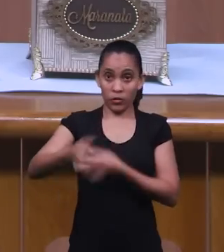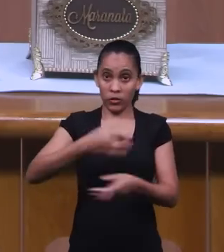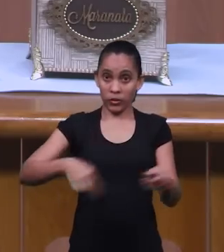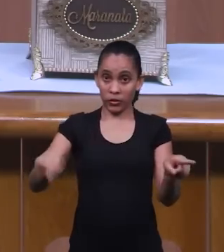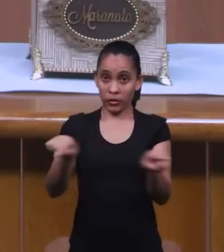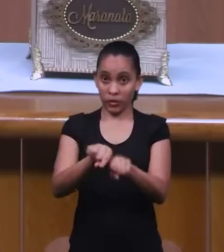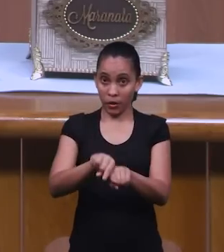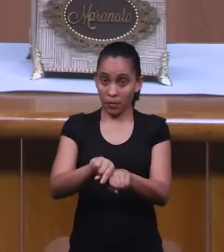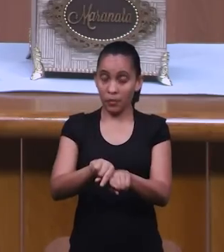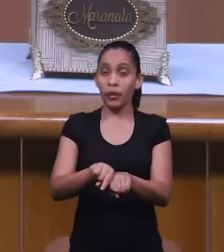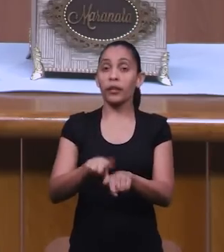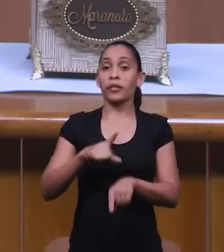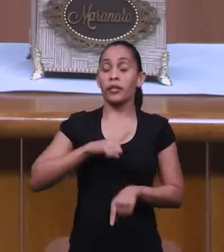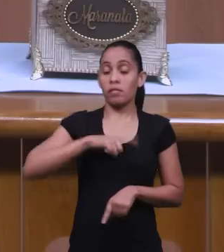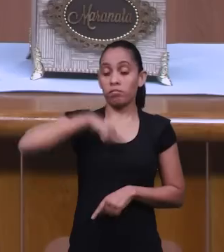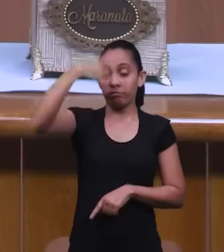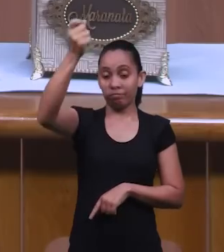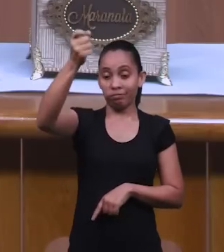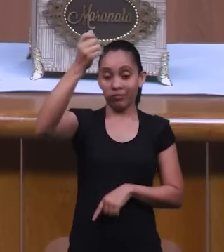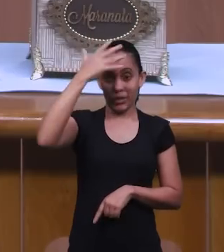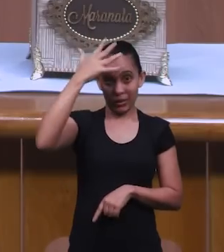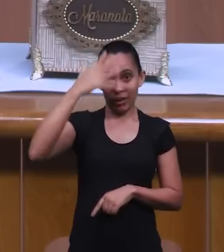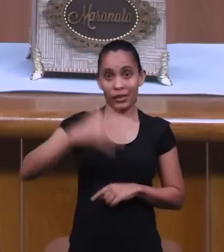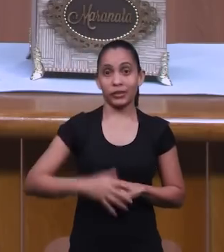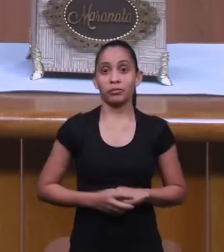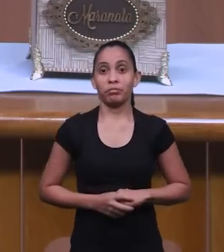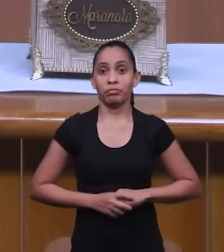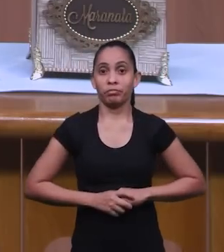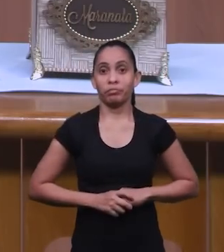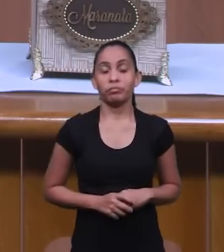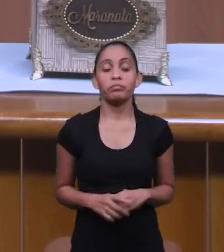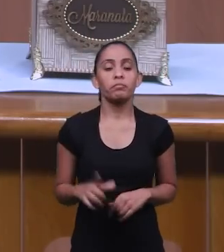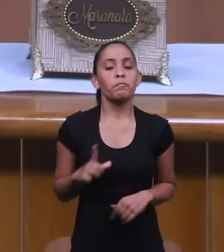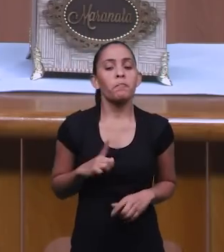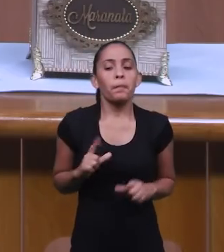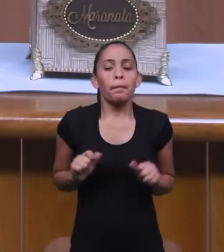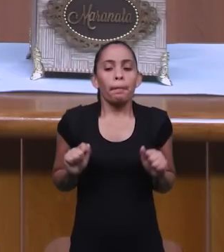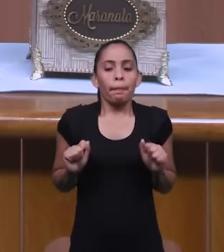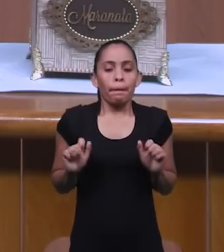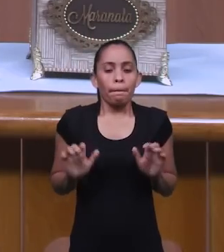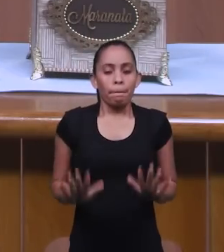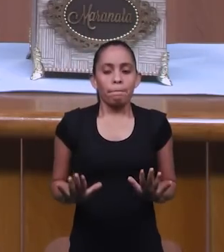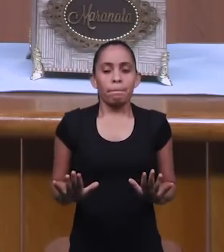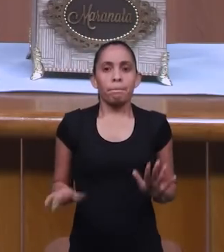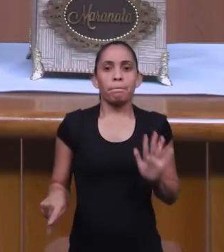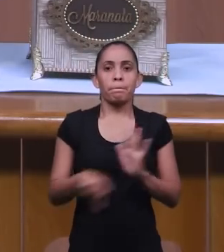também abundeis nesta graça. Há uma bênção de Deus, né?